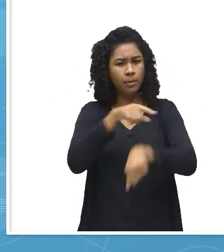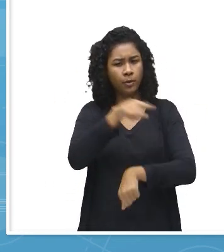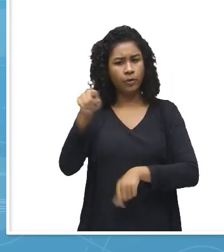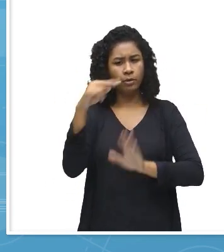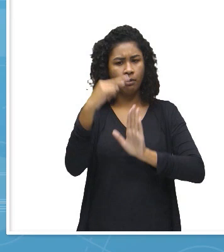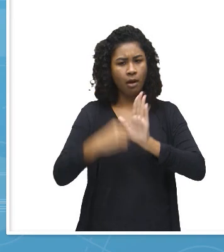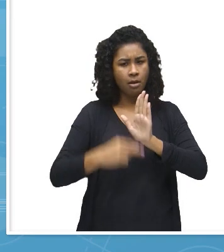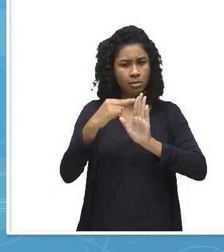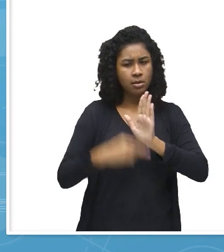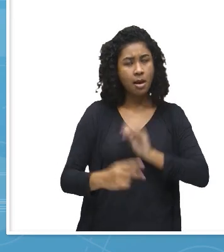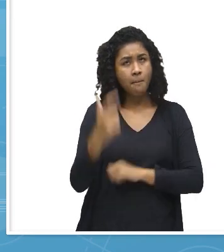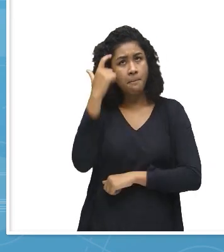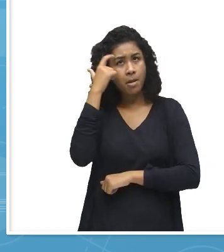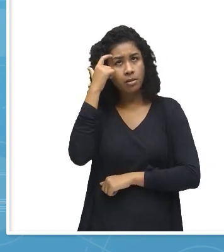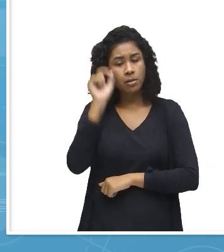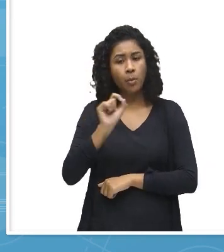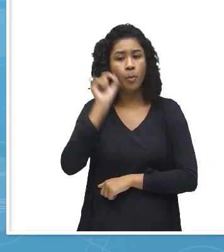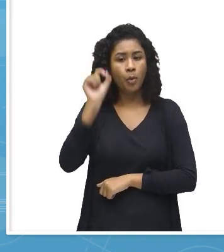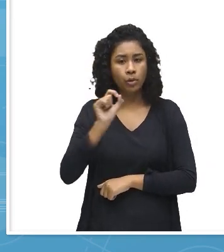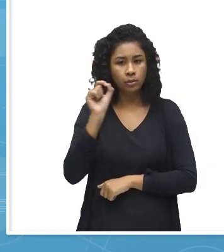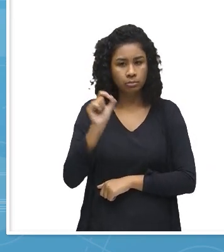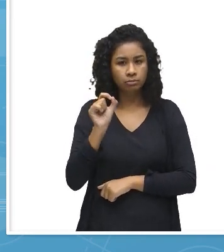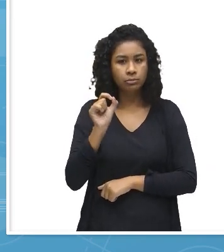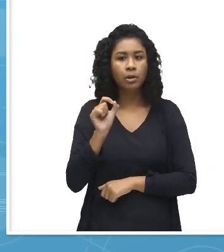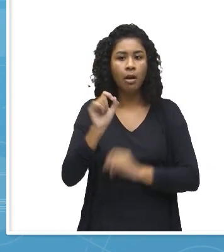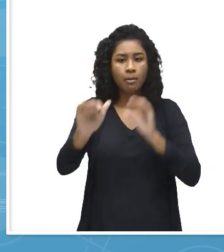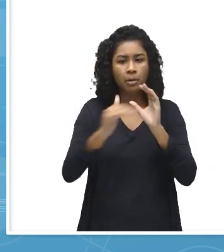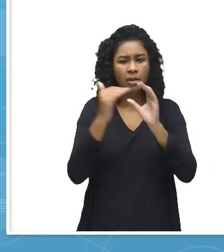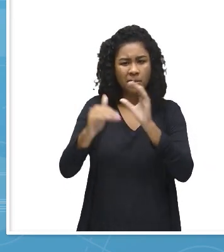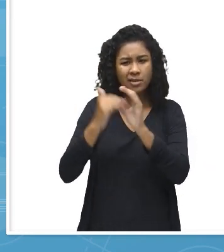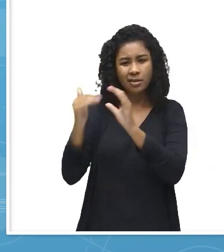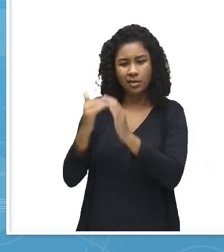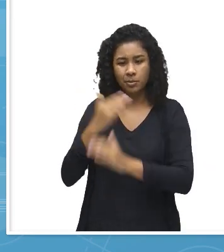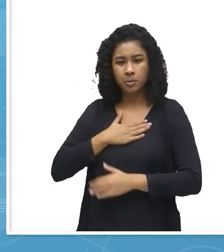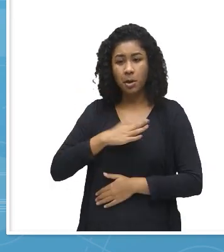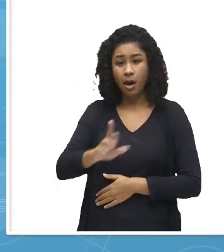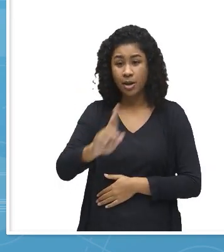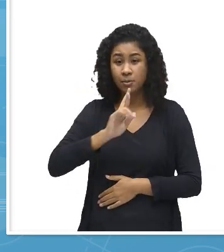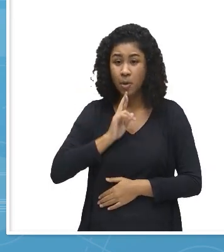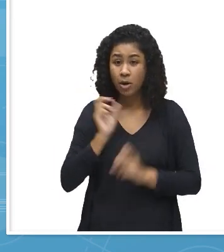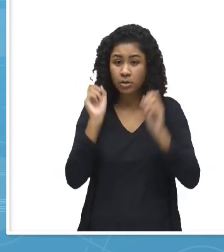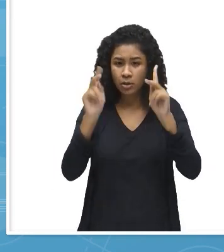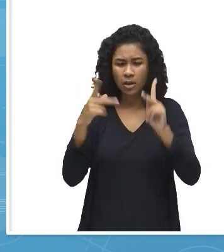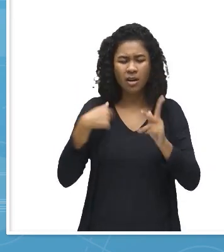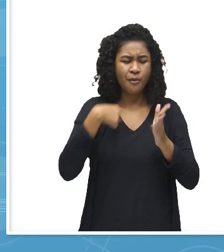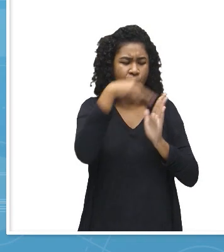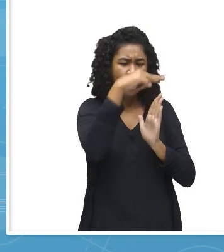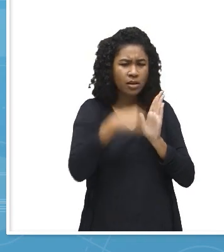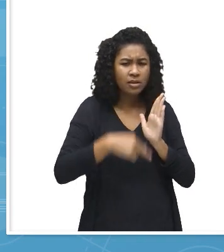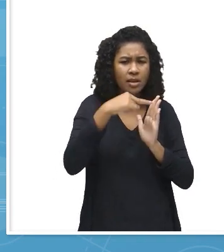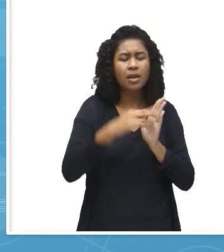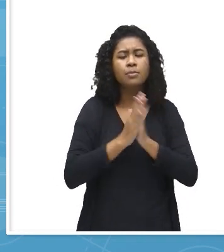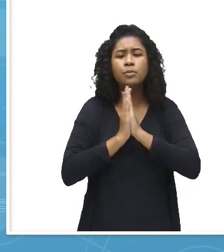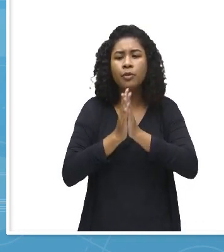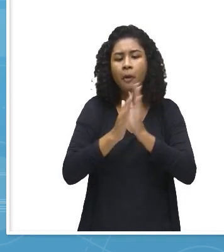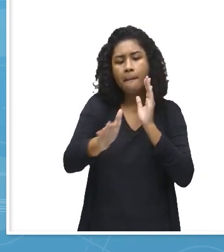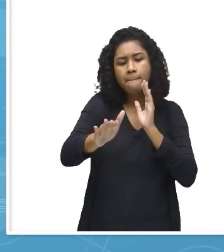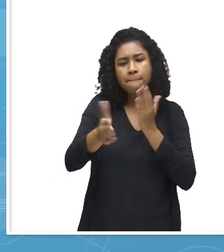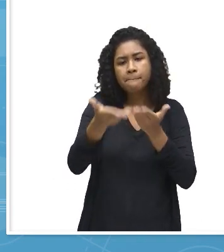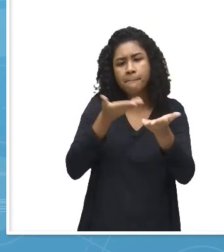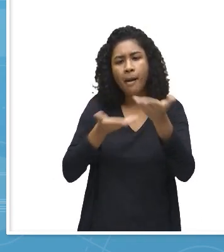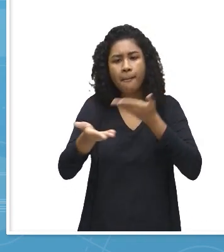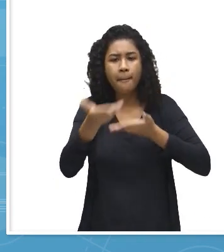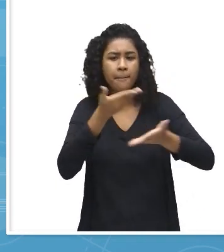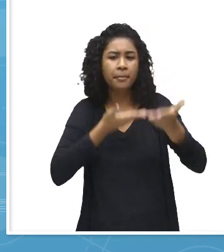leiam com calma. Lembrando que eu vou estar lendo o chat, participem, interajam pelo chat. Nós temos aí os professores que estão